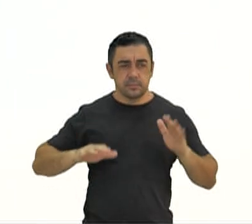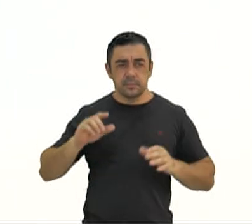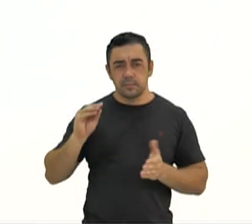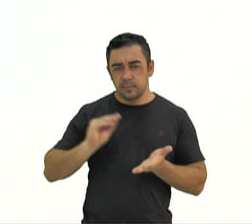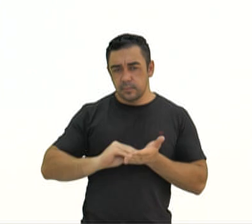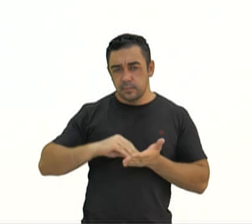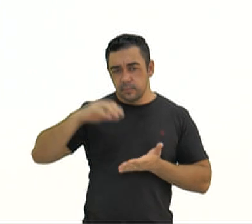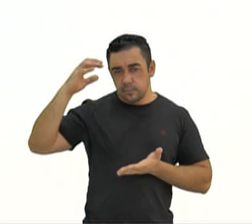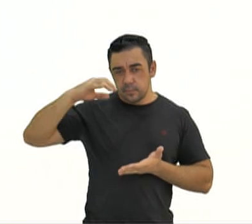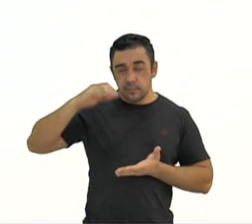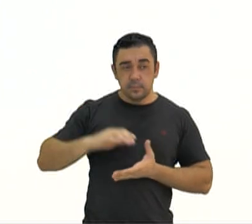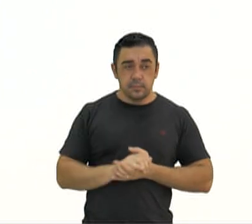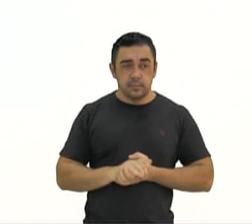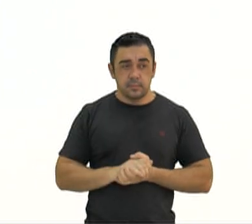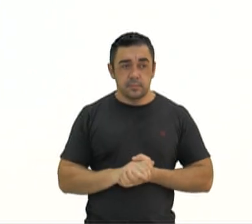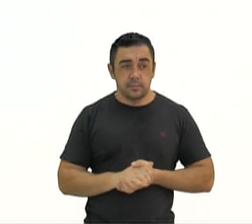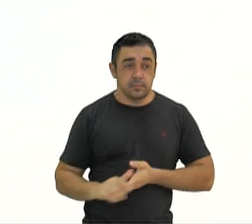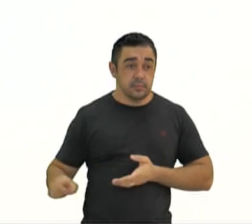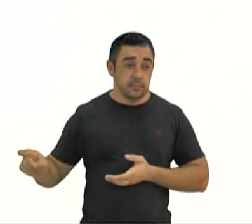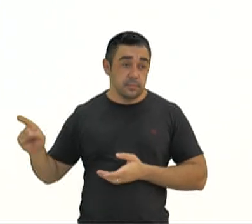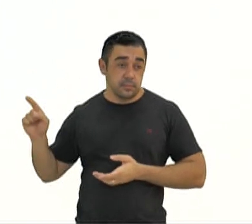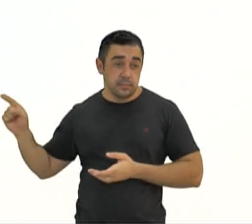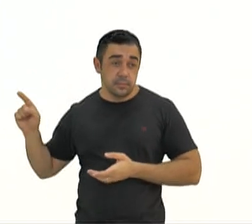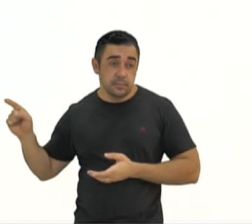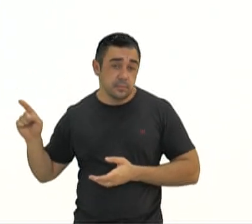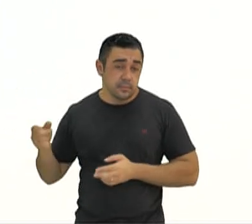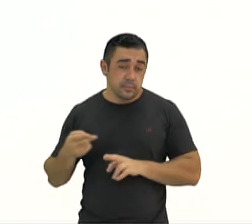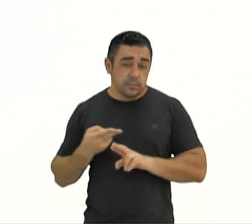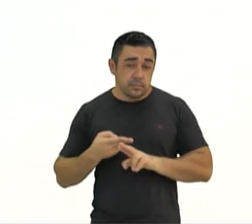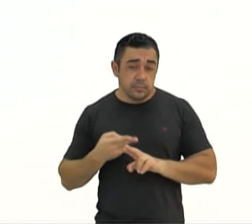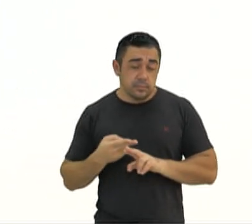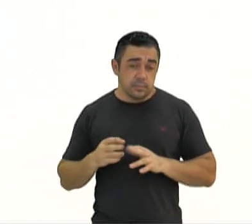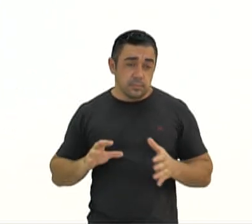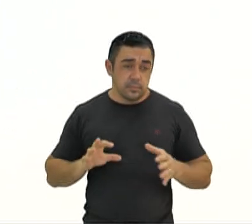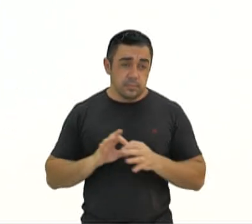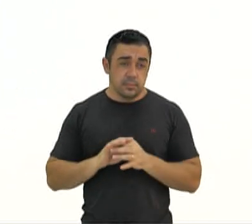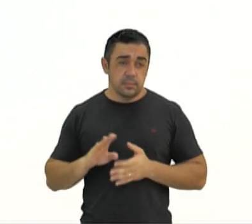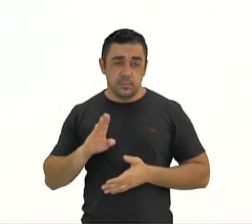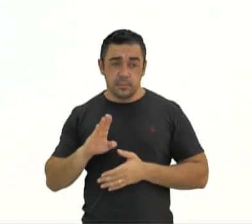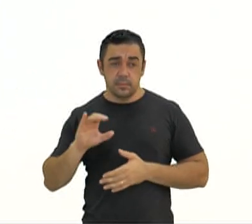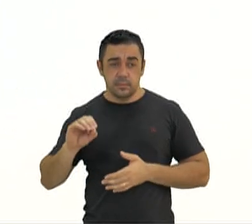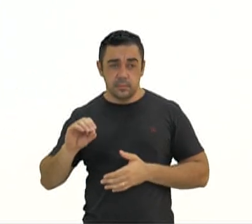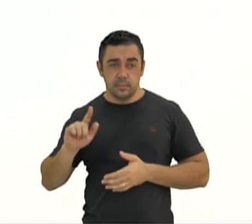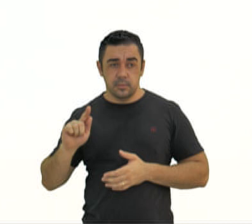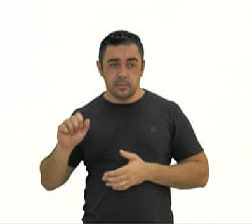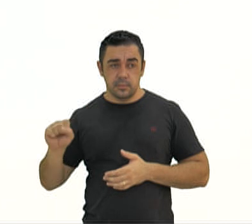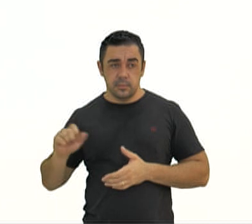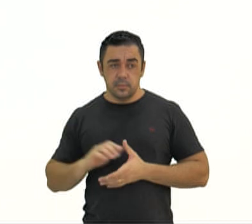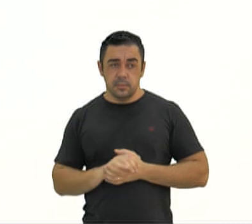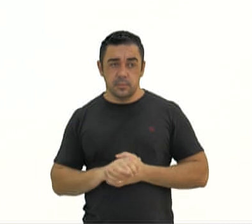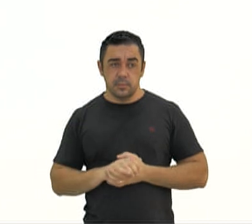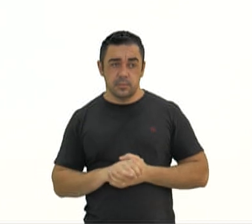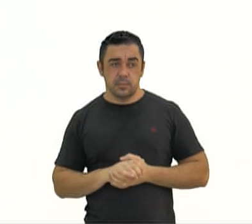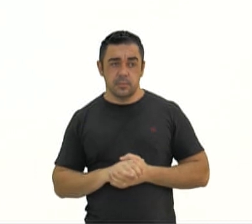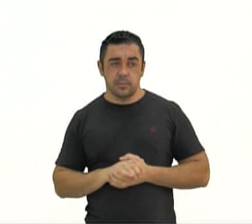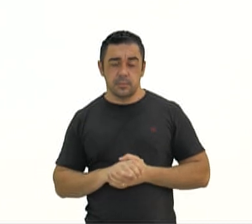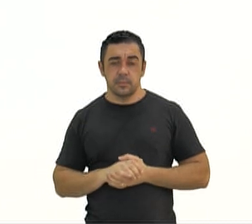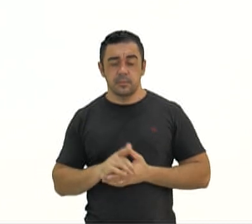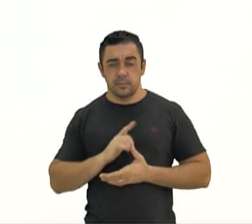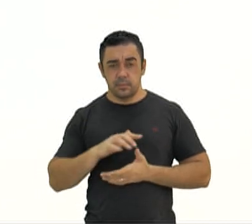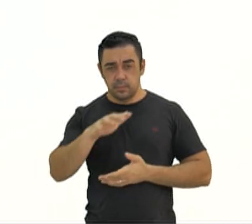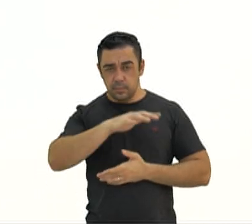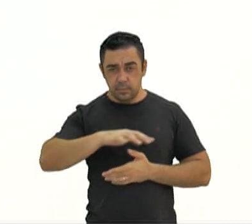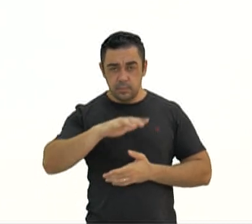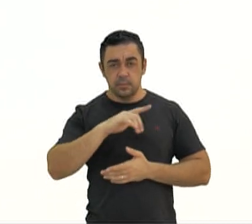mas também é utilizado. Como é que se utiliza e como é que se vincula o biogás? Então, nós vamos ter a área